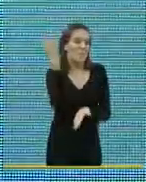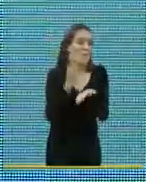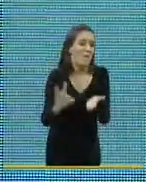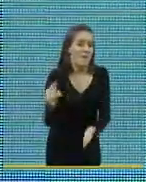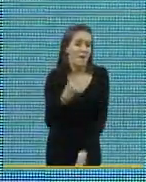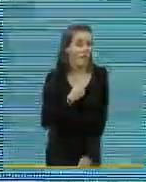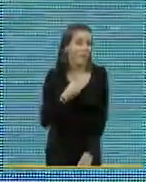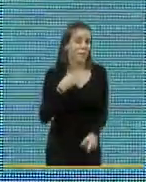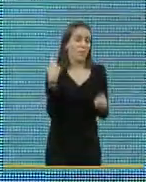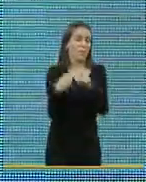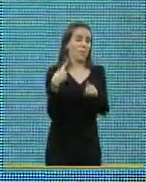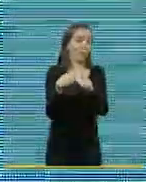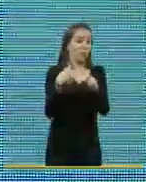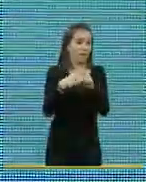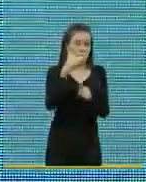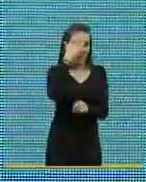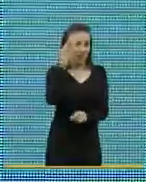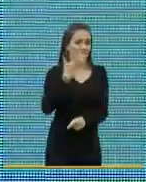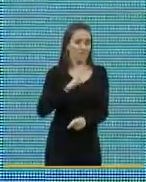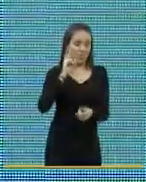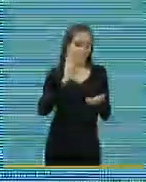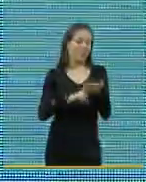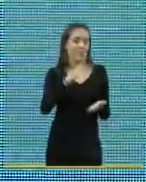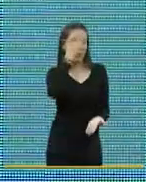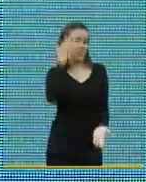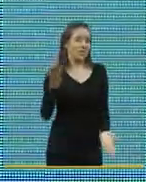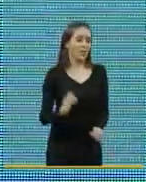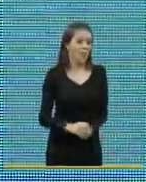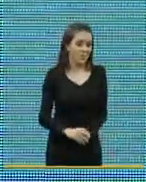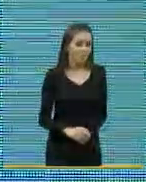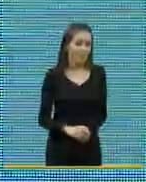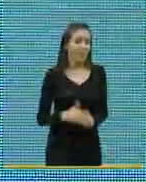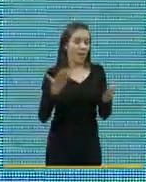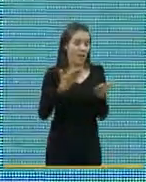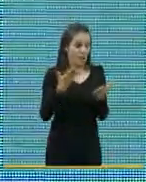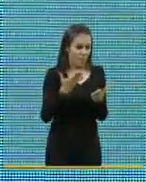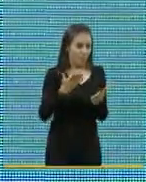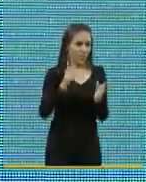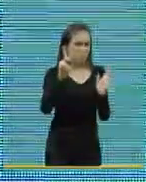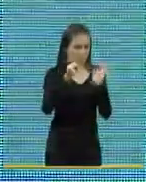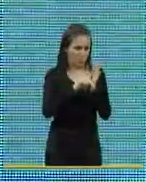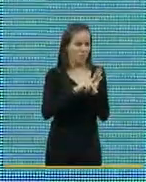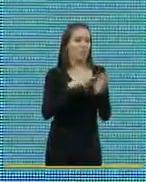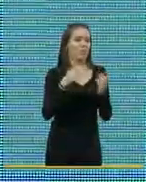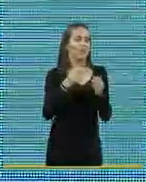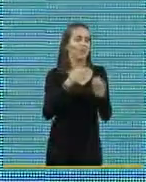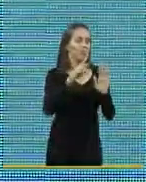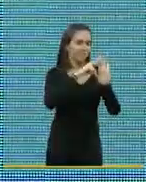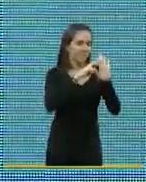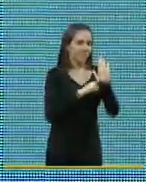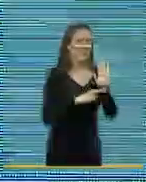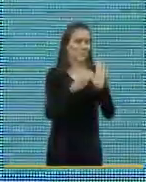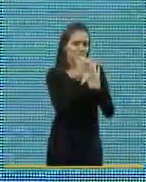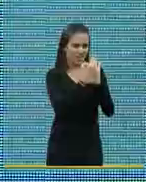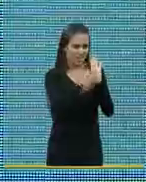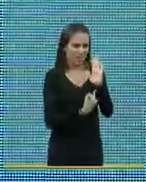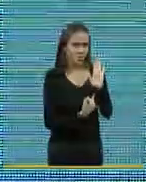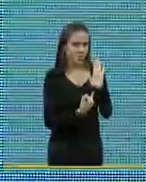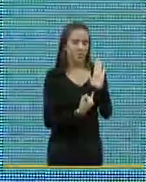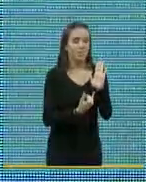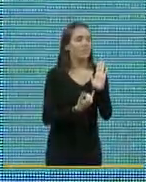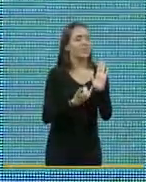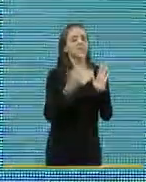porque querem matar o carteiro o povo não ler carta que o sistema de tributação sobre o consumo no brasil é uma perversão que